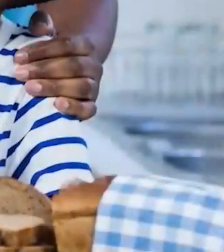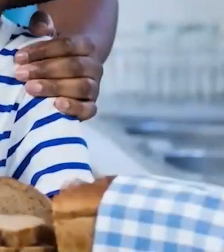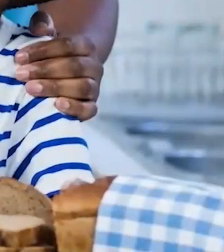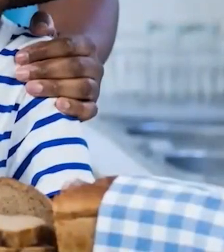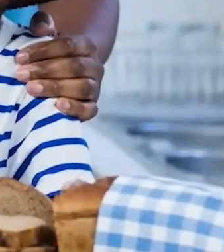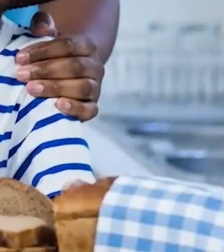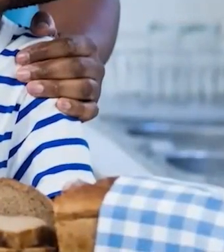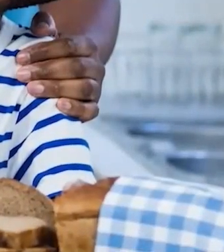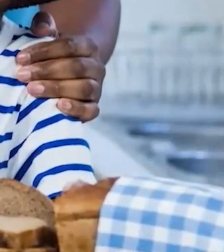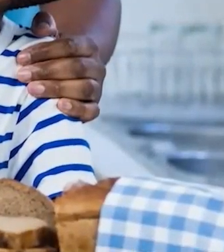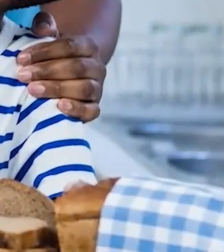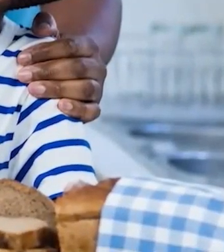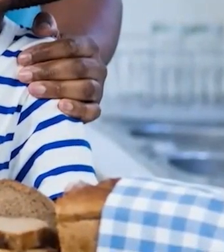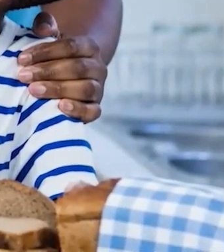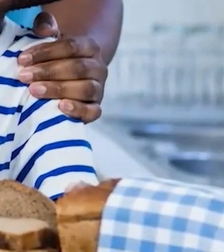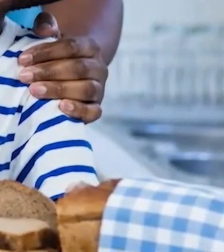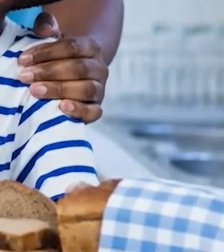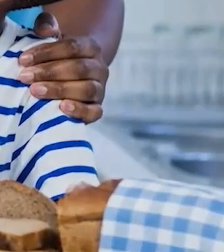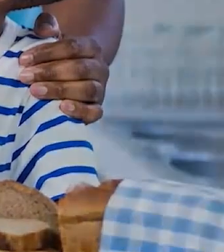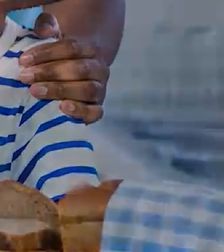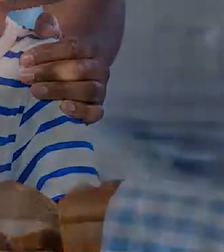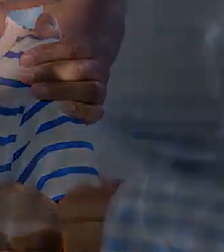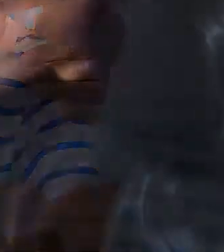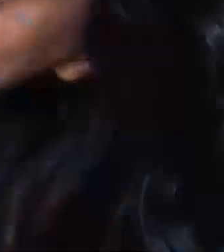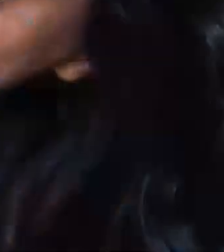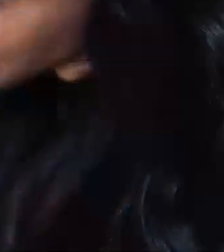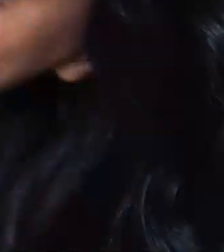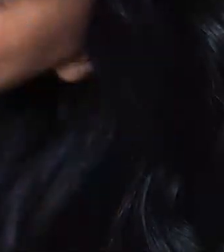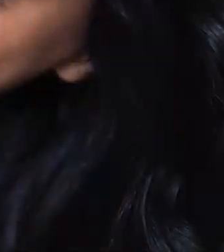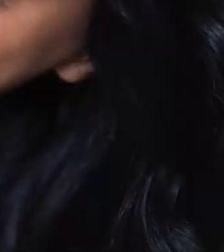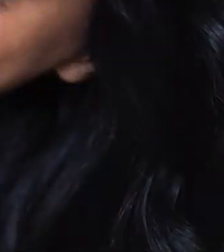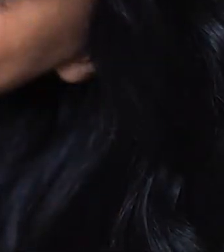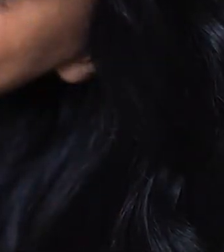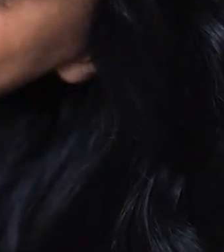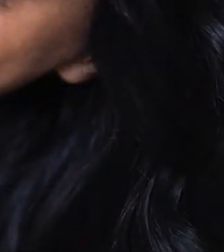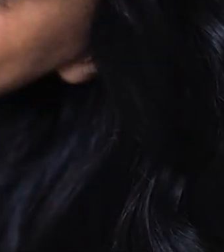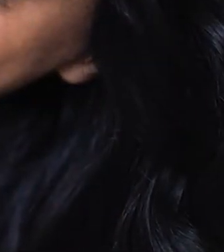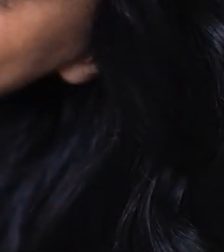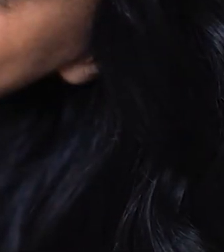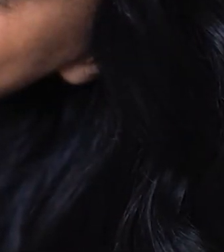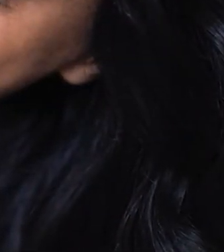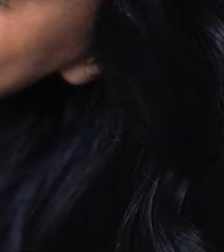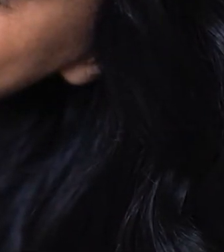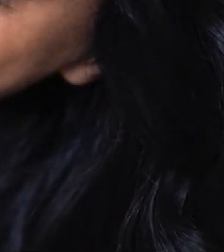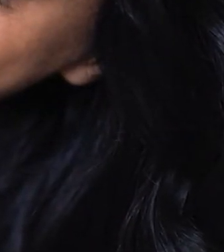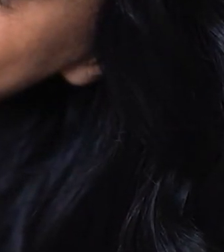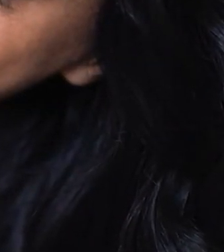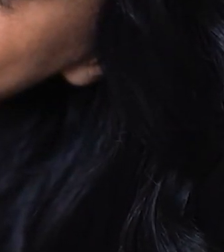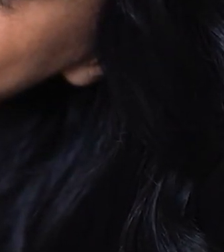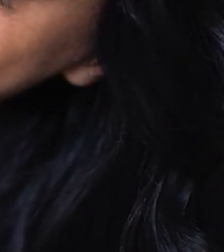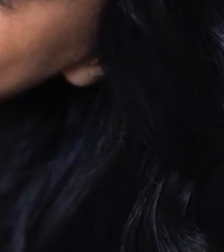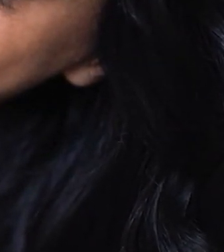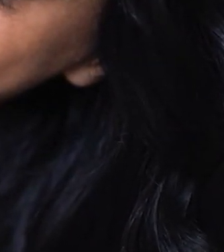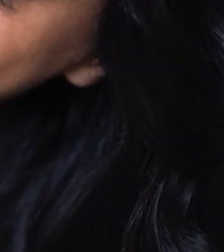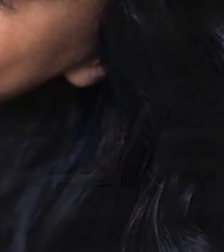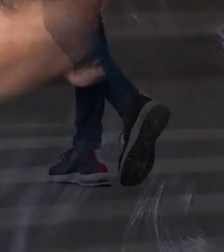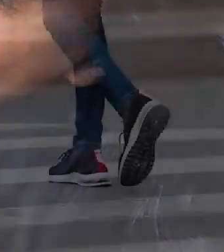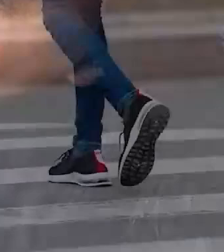Have breakfast. Tomar café. Brush the teeth. Escovar os